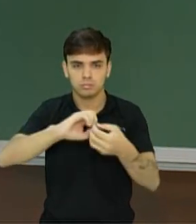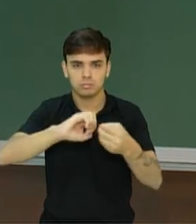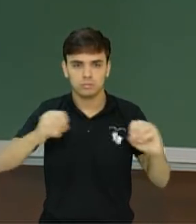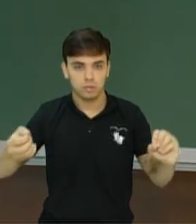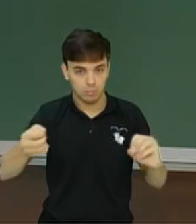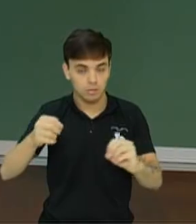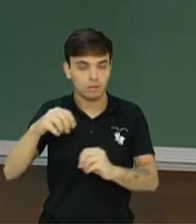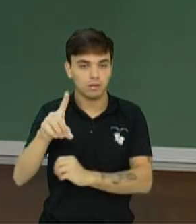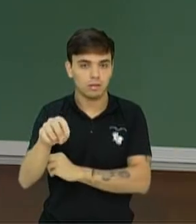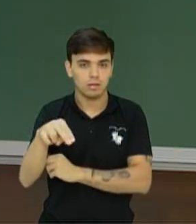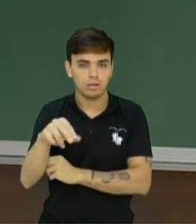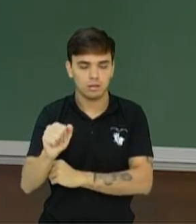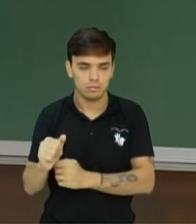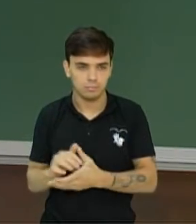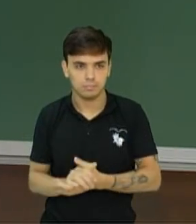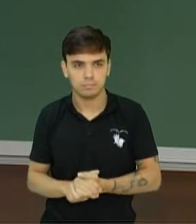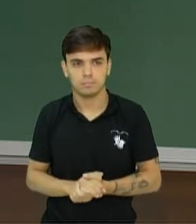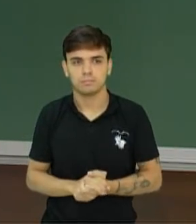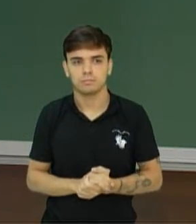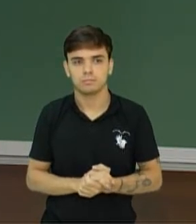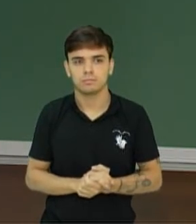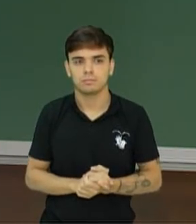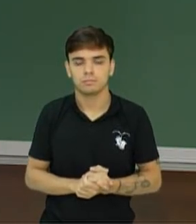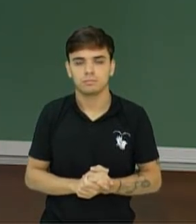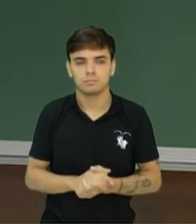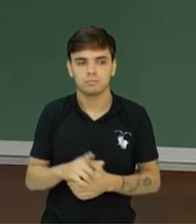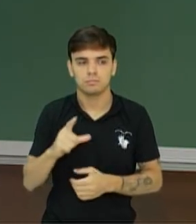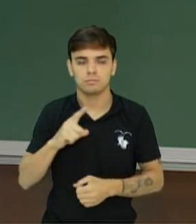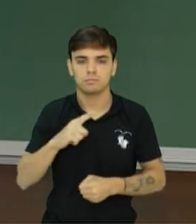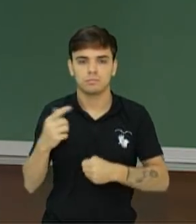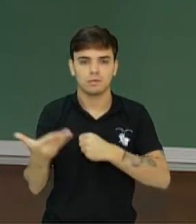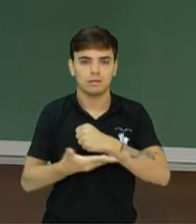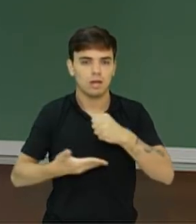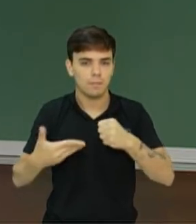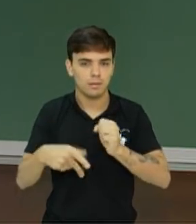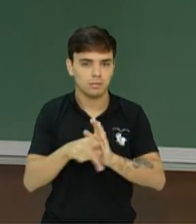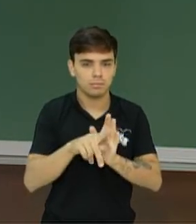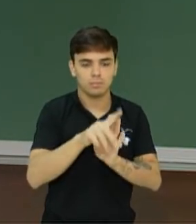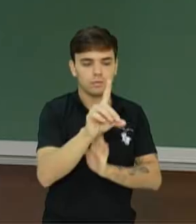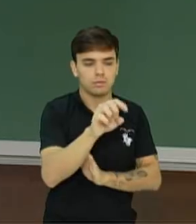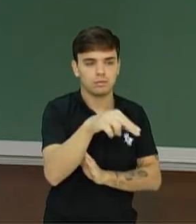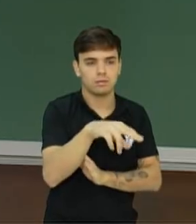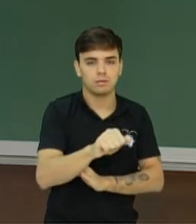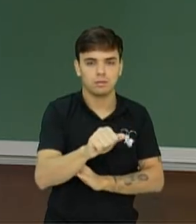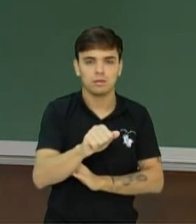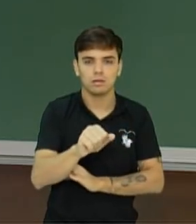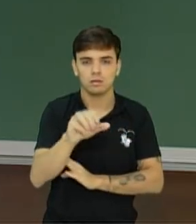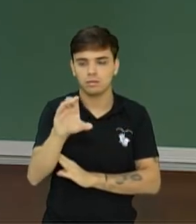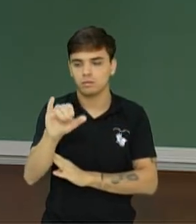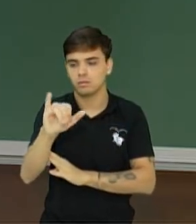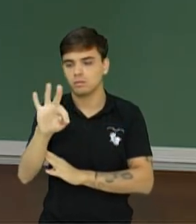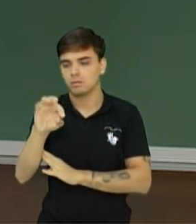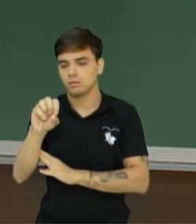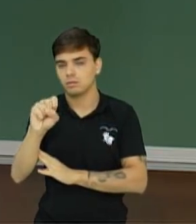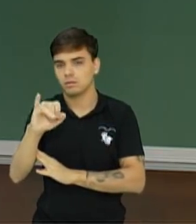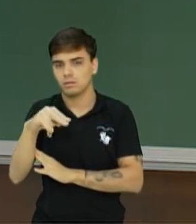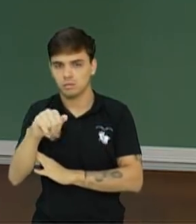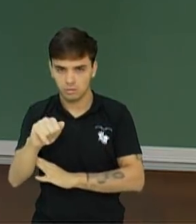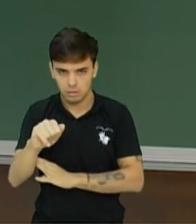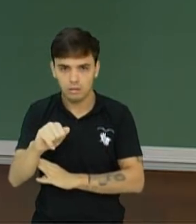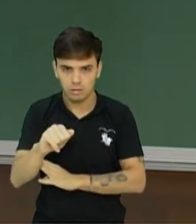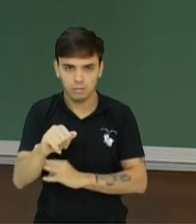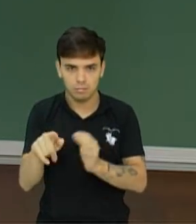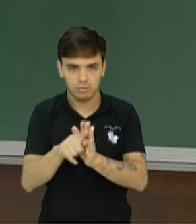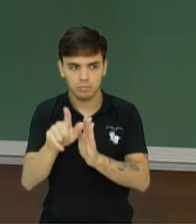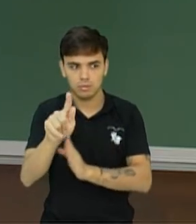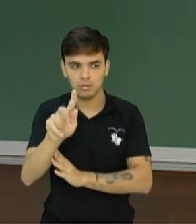DNA. Aí olha só, eu tenho aqui as bases, né, do DNA. Citosina, que vai se ligar com quem? Com a